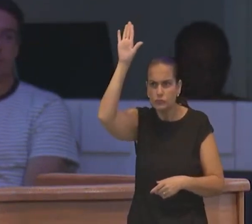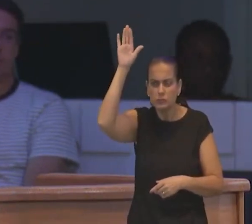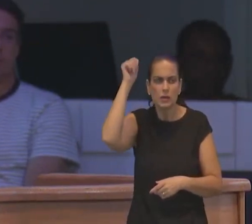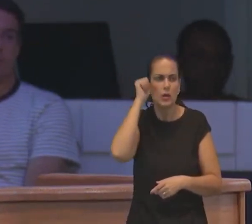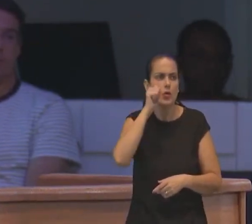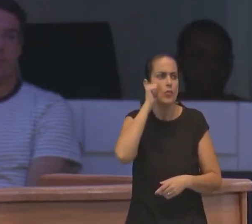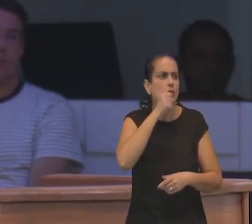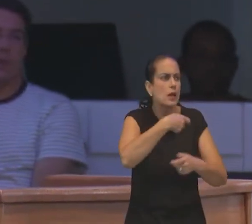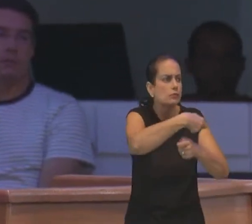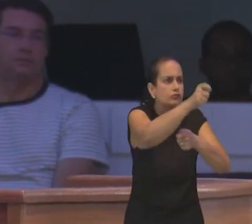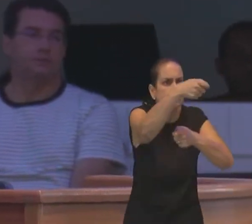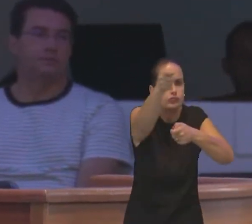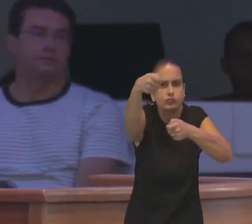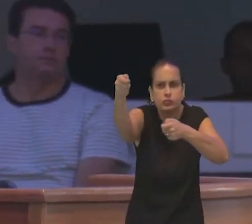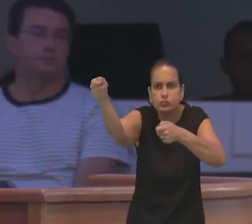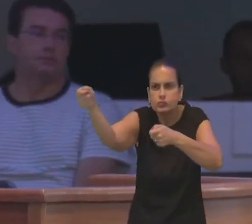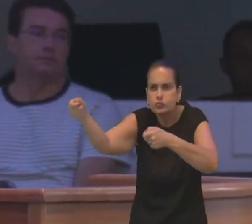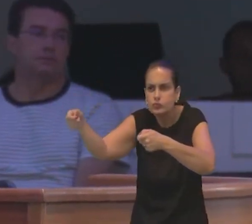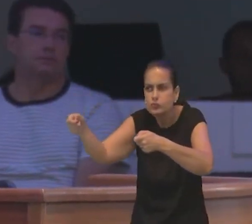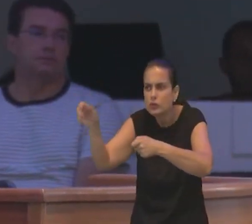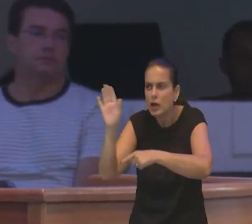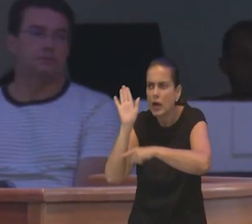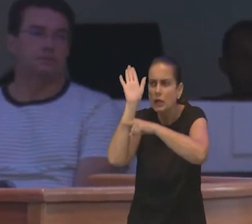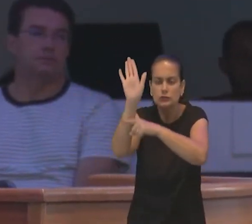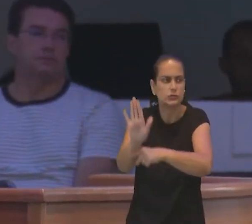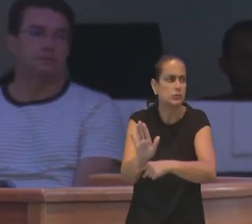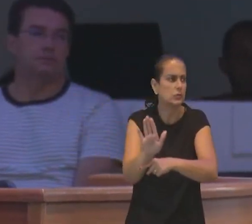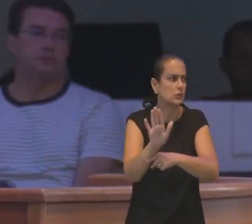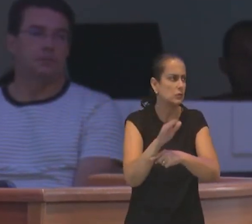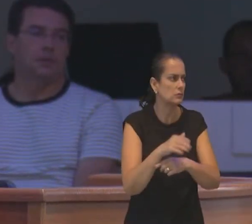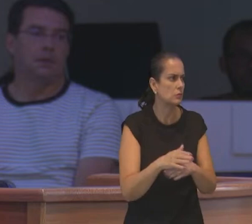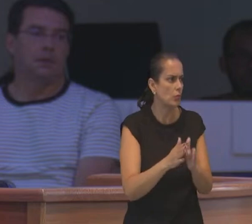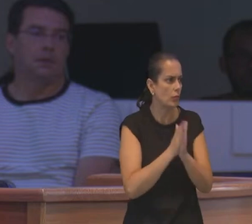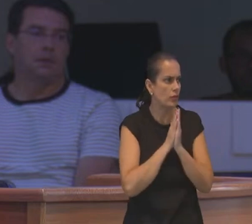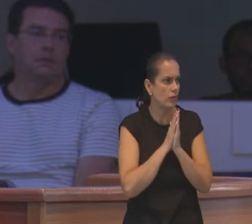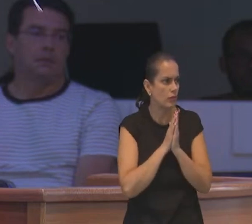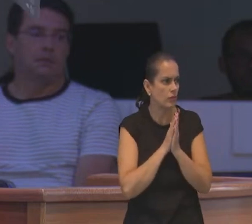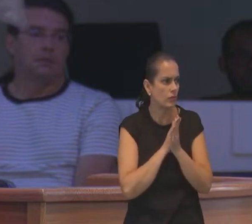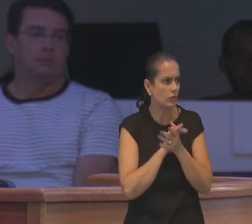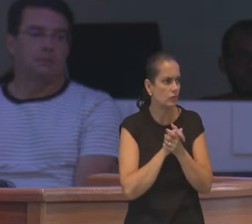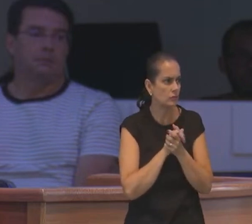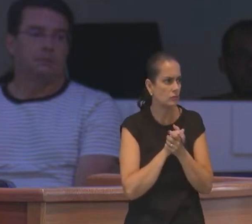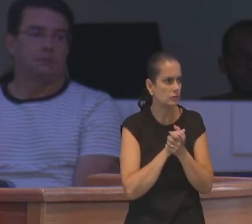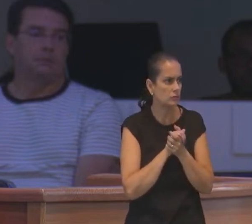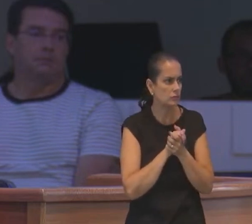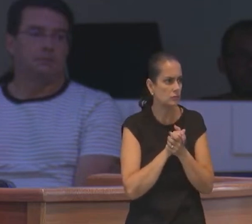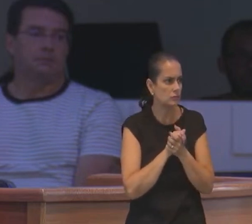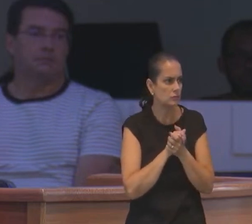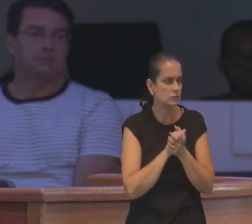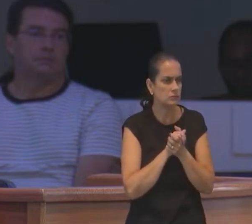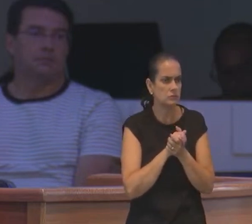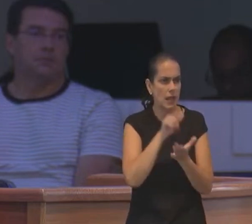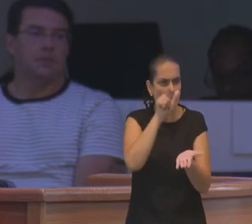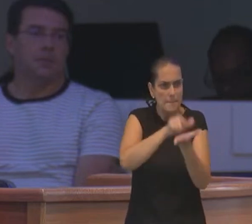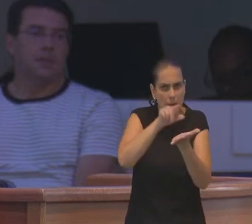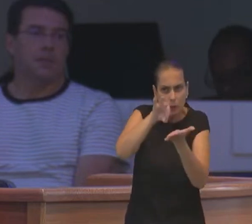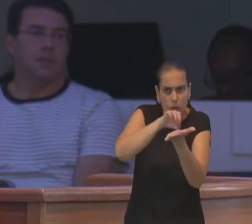Andréia. Irmão Wilson, me ajuda aí também, por favor. Né? Não deixe de pegar sua